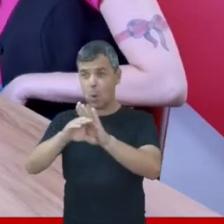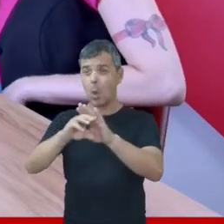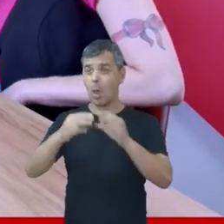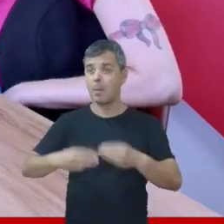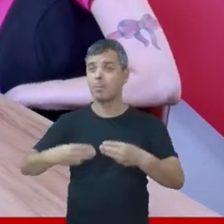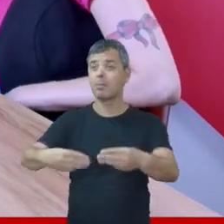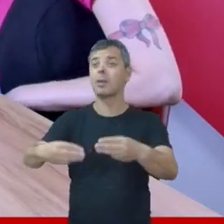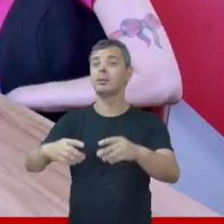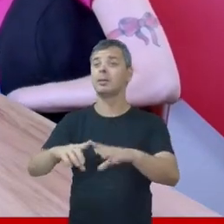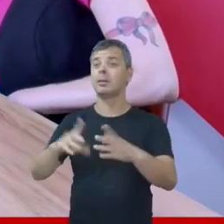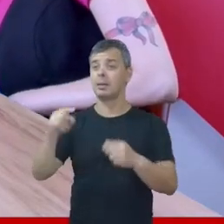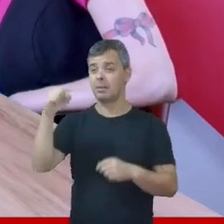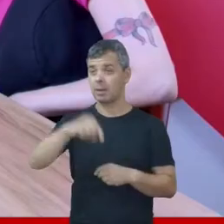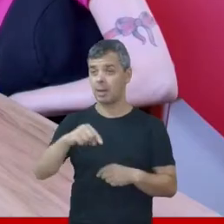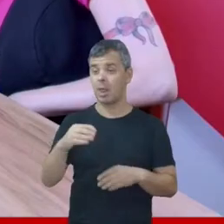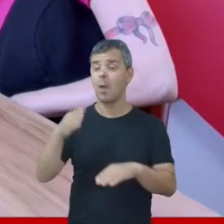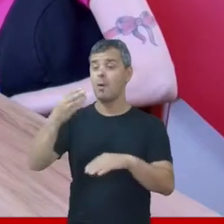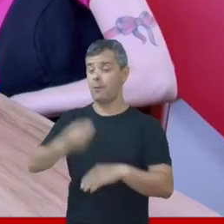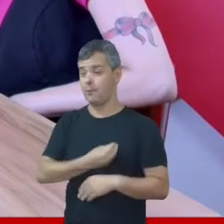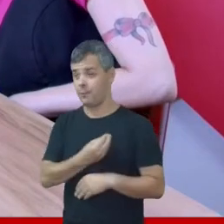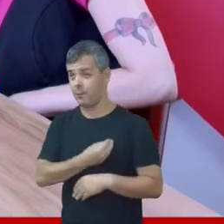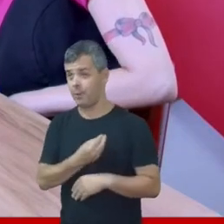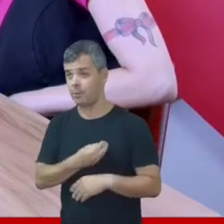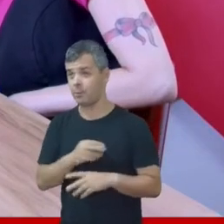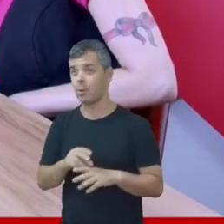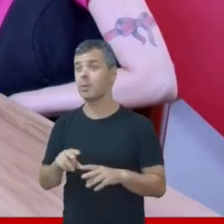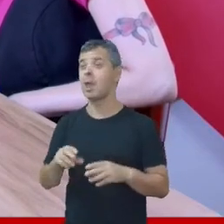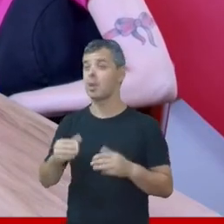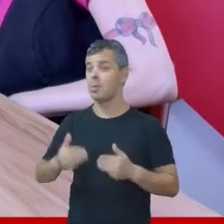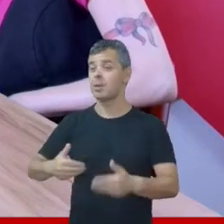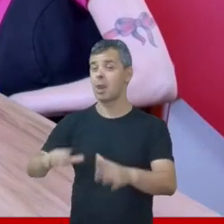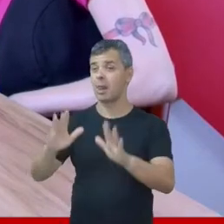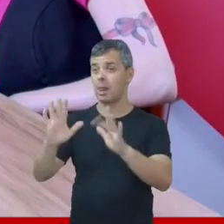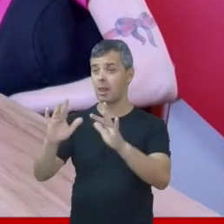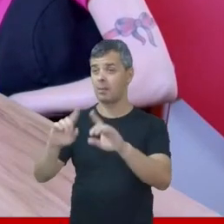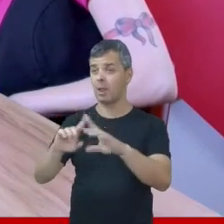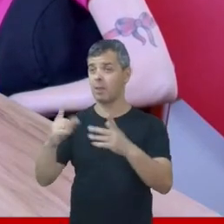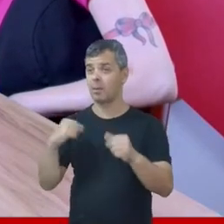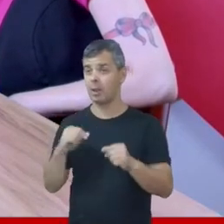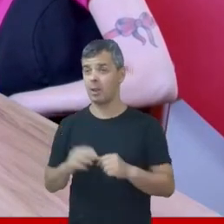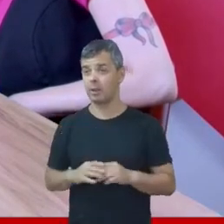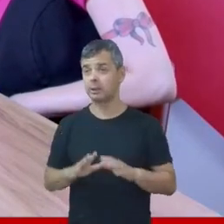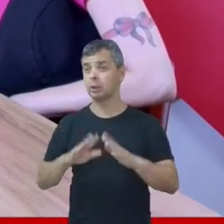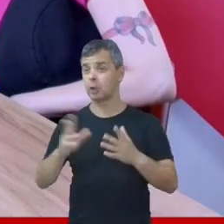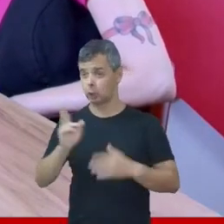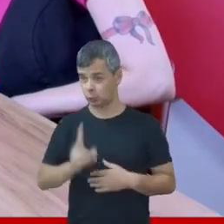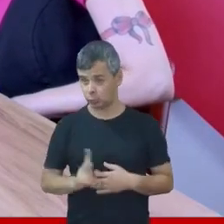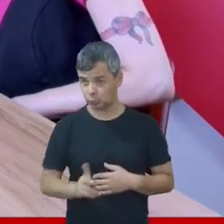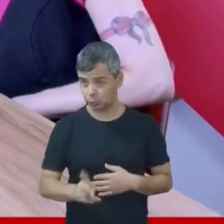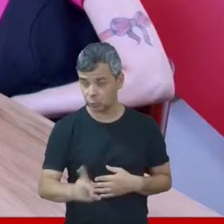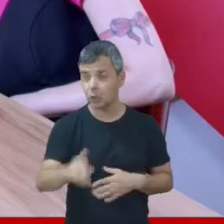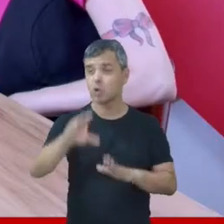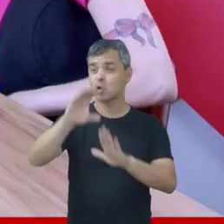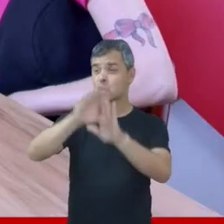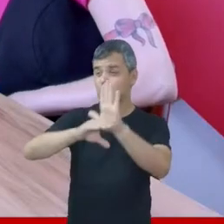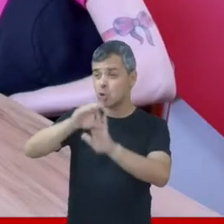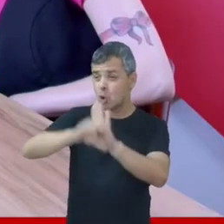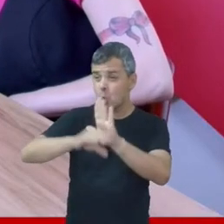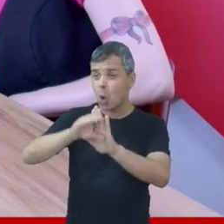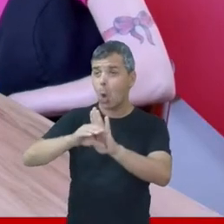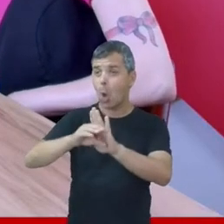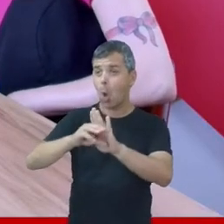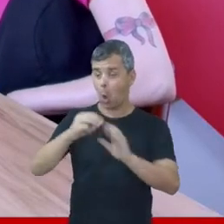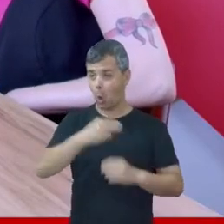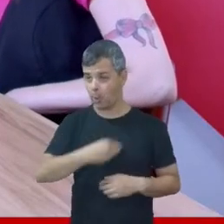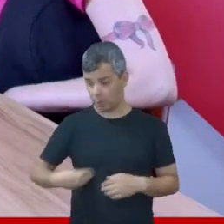neste programa, e ele quer vir aqui para falar com a gente sobre o Ministério do Namoro também, além de outras coisas. Então, continue mandando os currículos que o ministro está